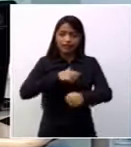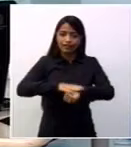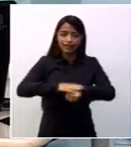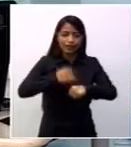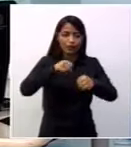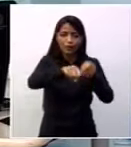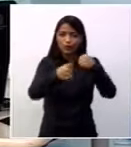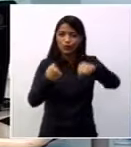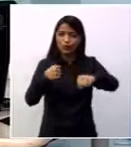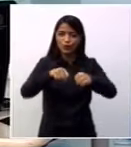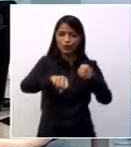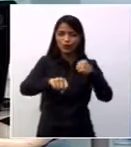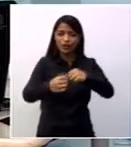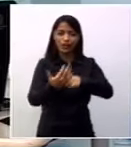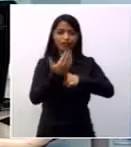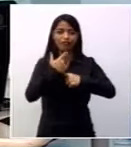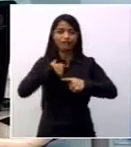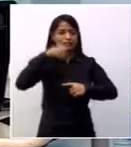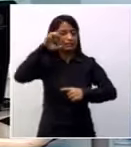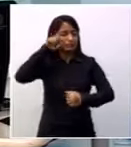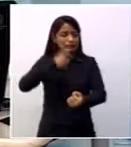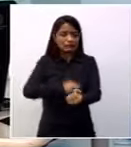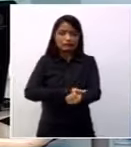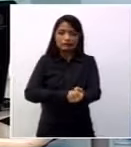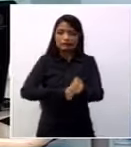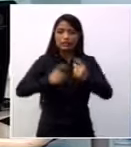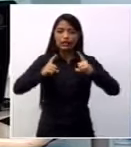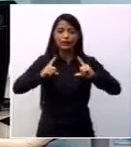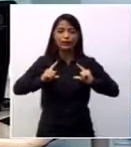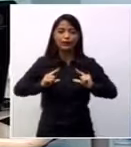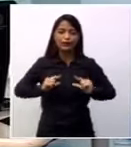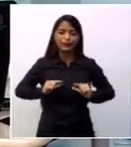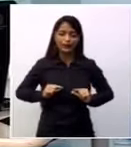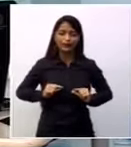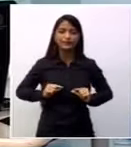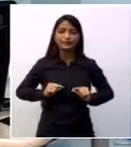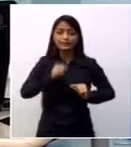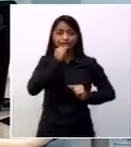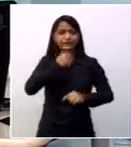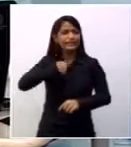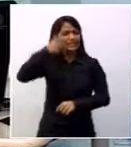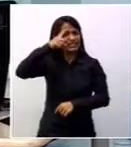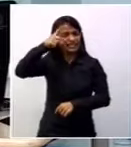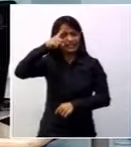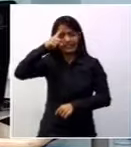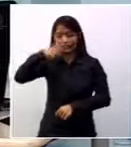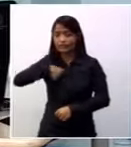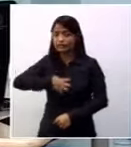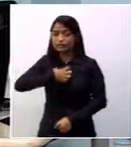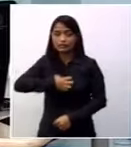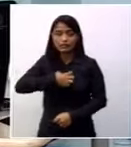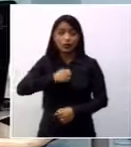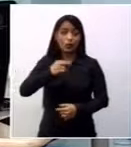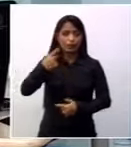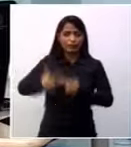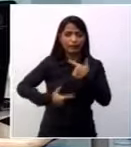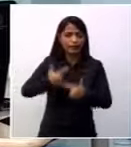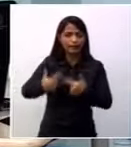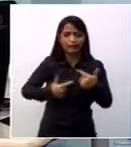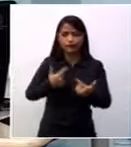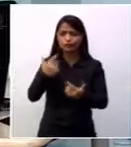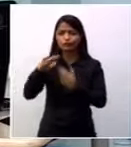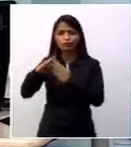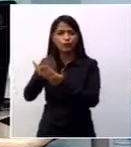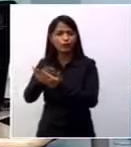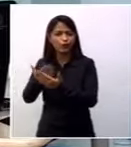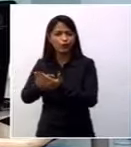extremamente bacana para quem está ali estressado no dia a dia, para quem ali quer aliviar aquela tensão do trabalho, da escola, ou